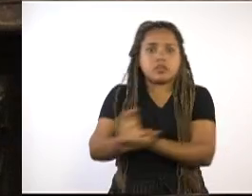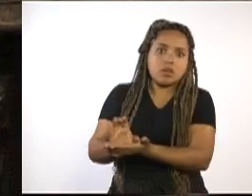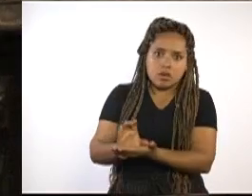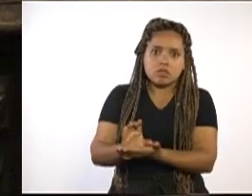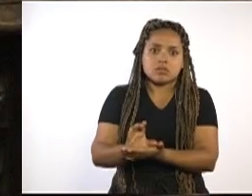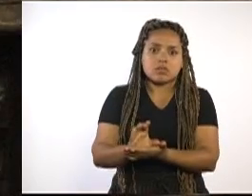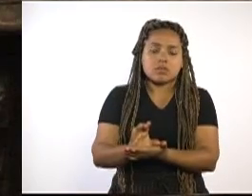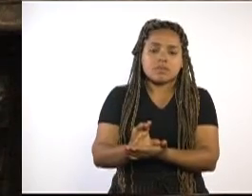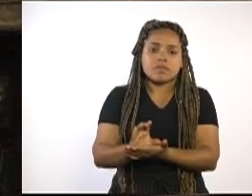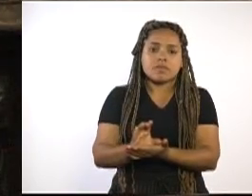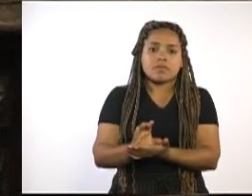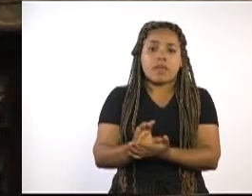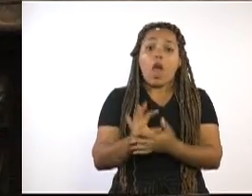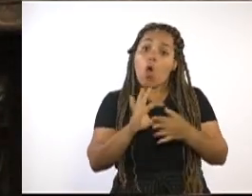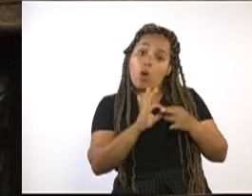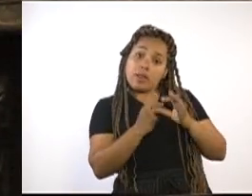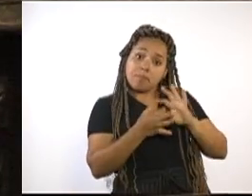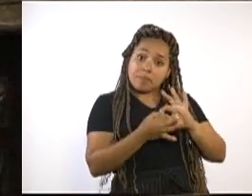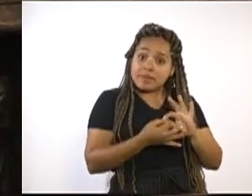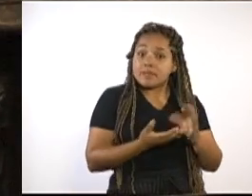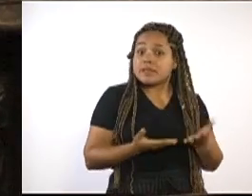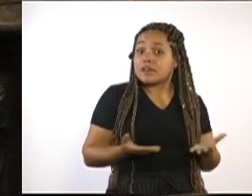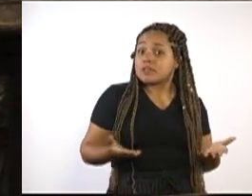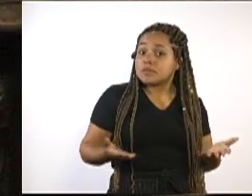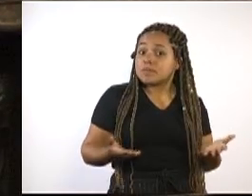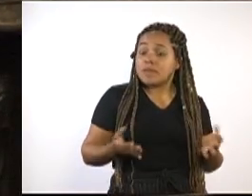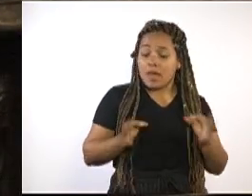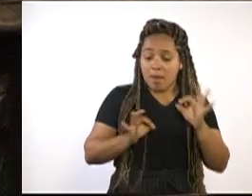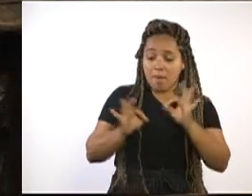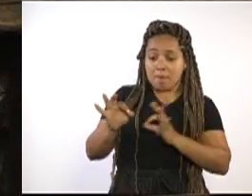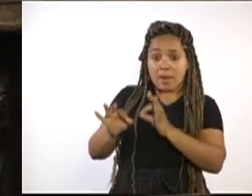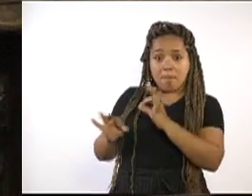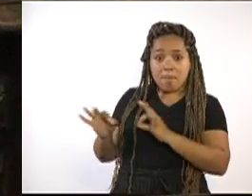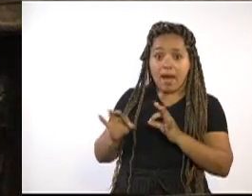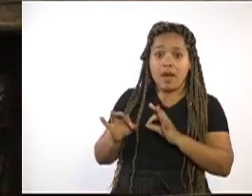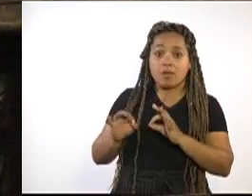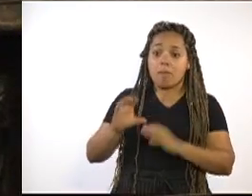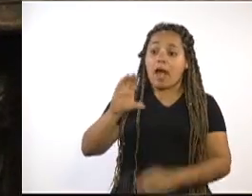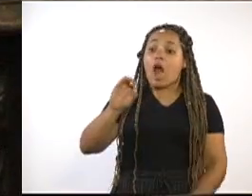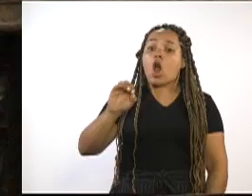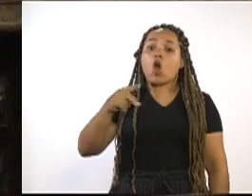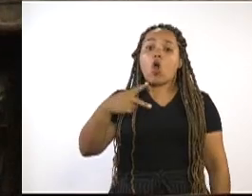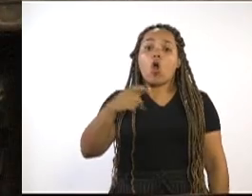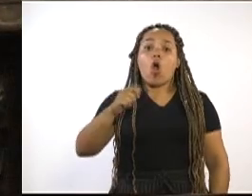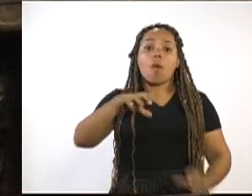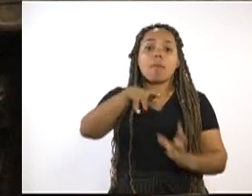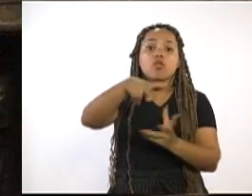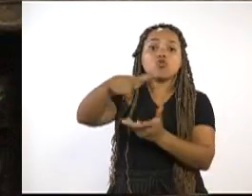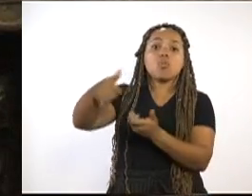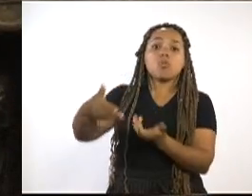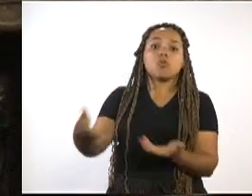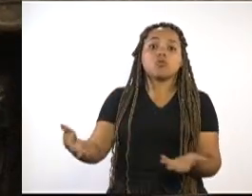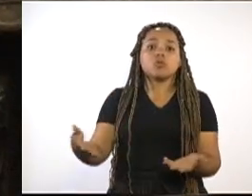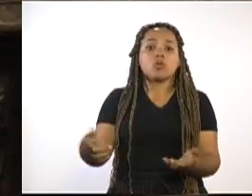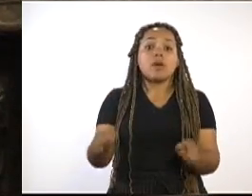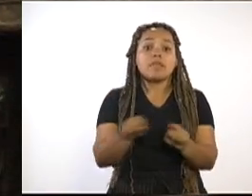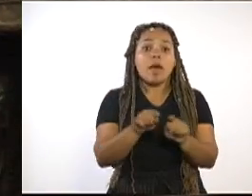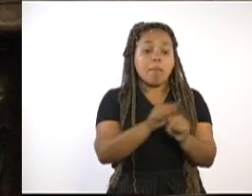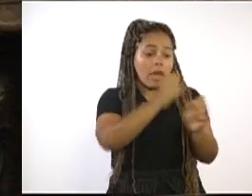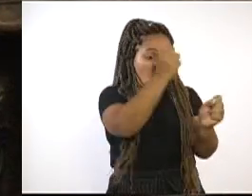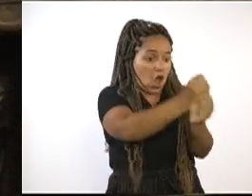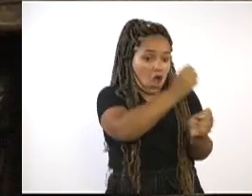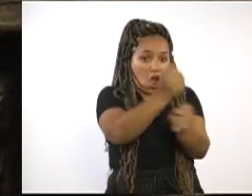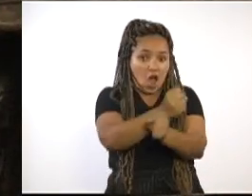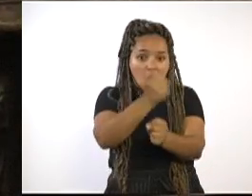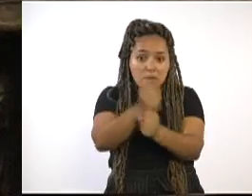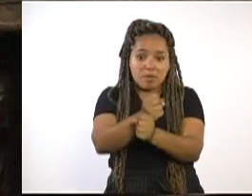em Olimpíadas, preparos para a Copa do Mundo, obras inacabadas,